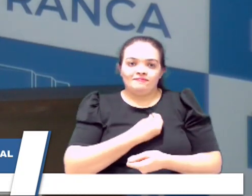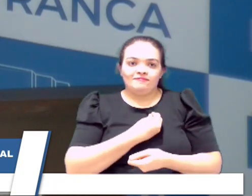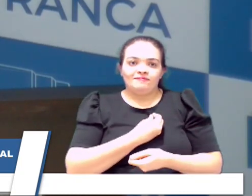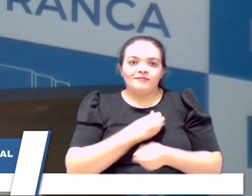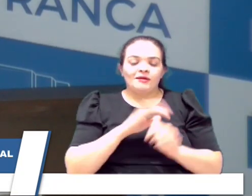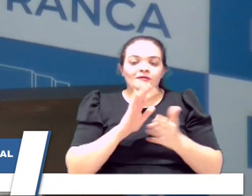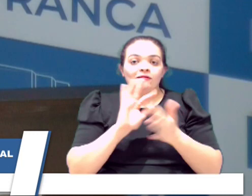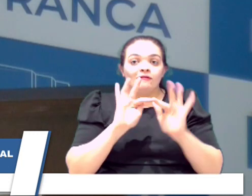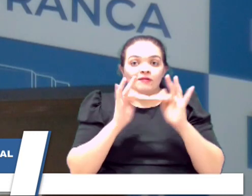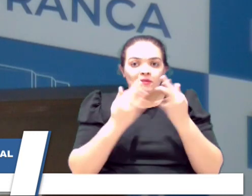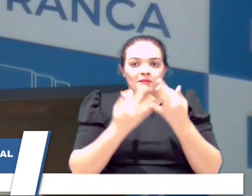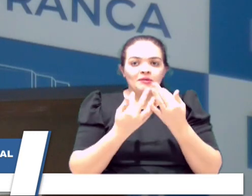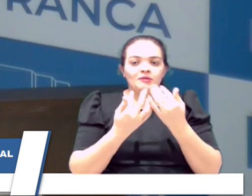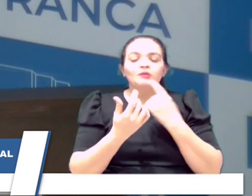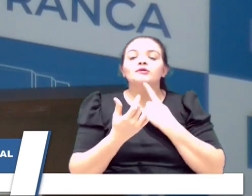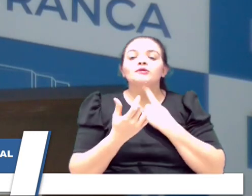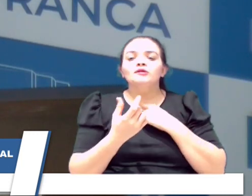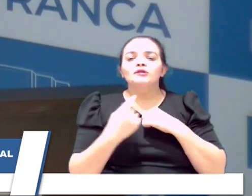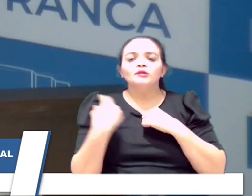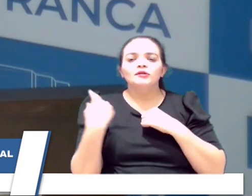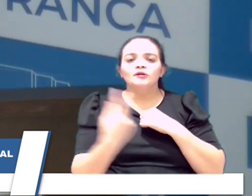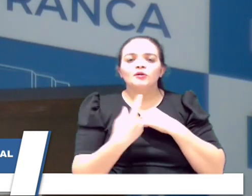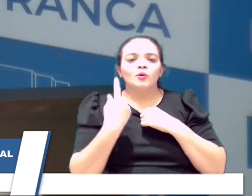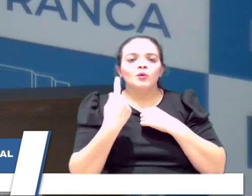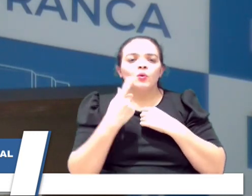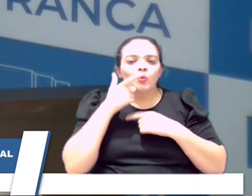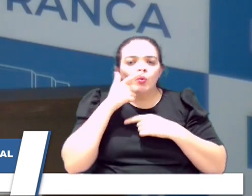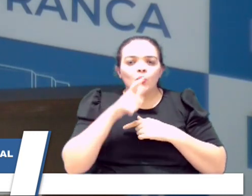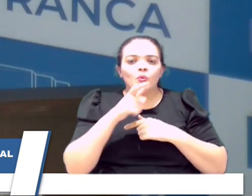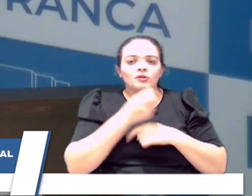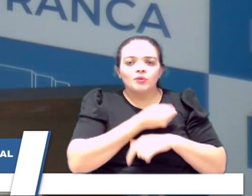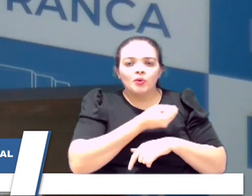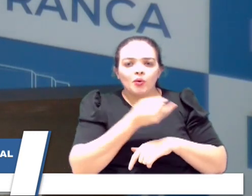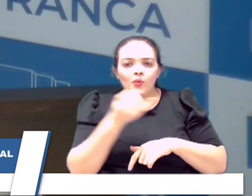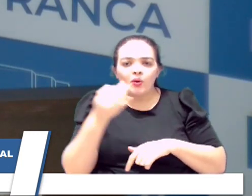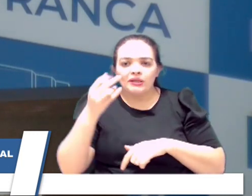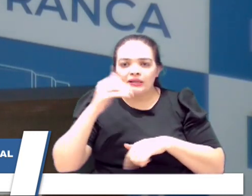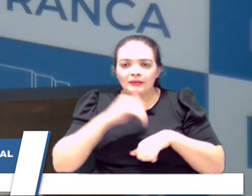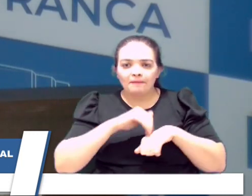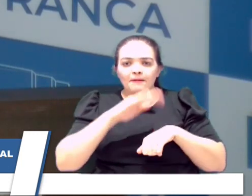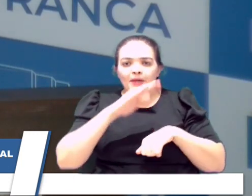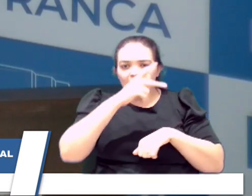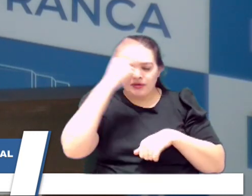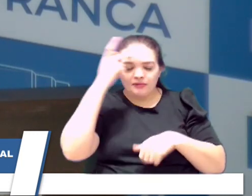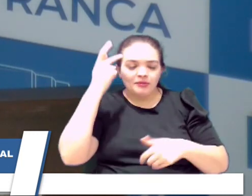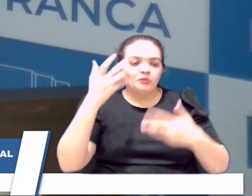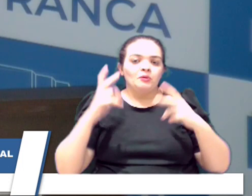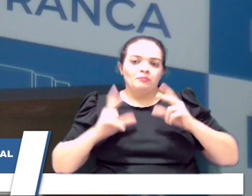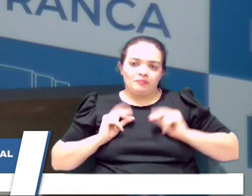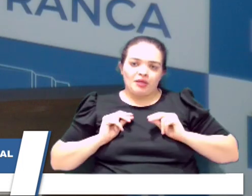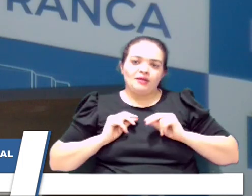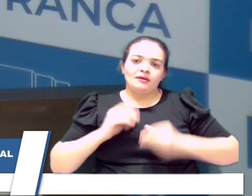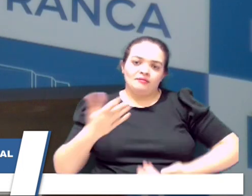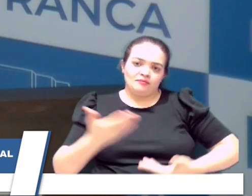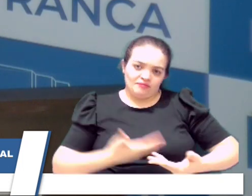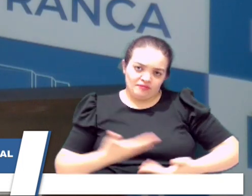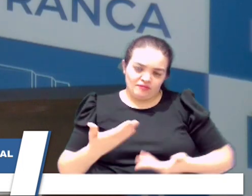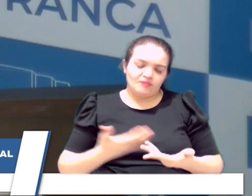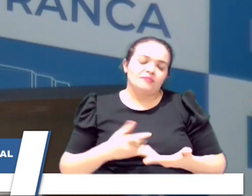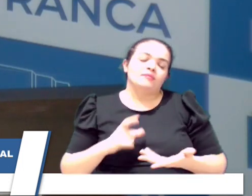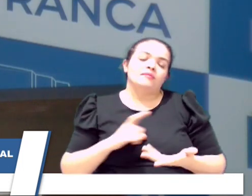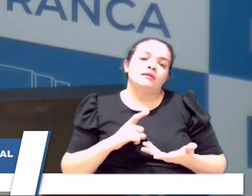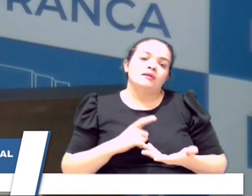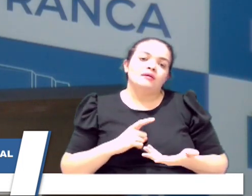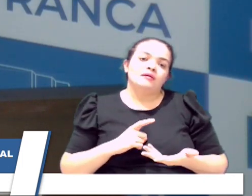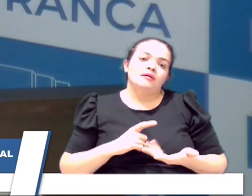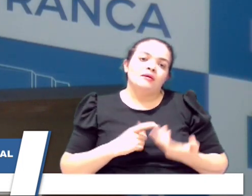e um desejo muito grande de atingir cada vez um maior número de pessoas que merecem esse tratamento, como várias pessoas aqui falaram hoje já, né, todo